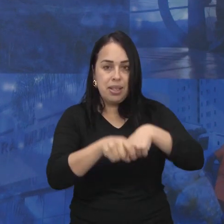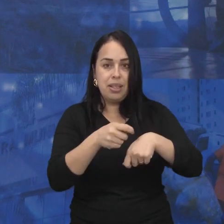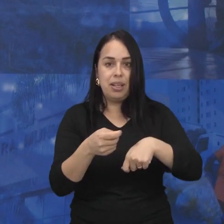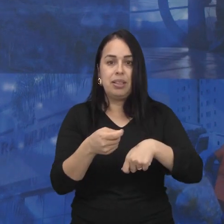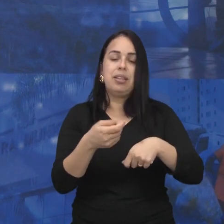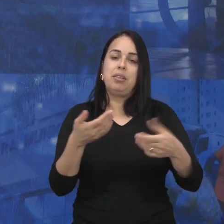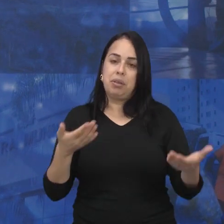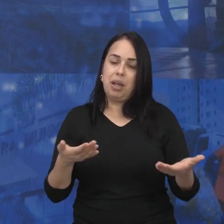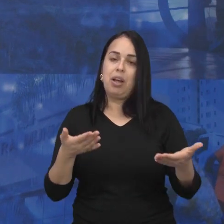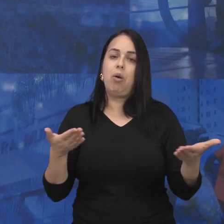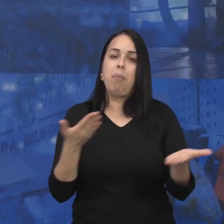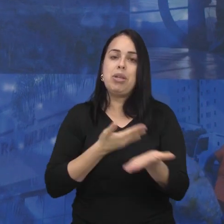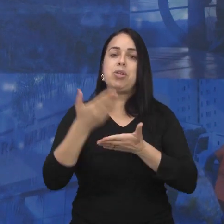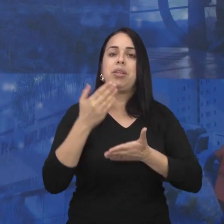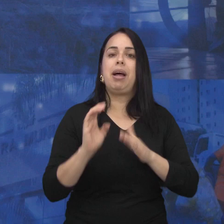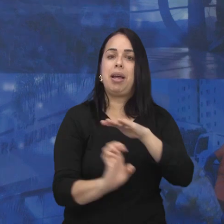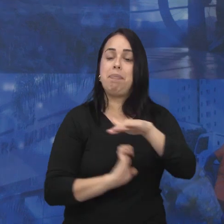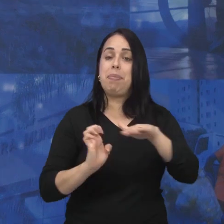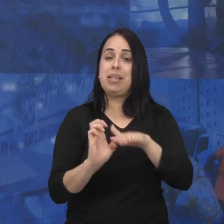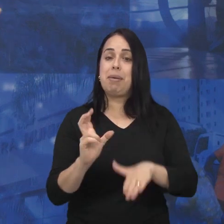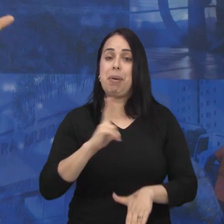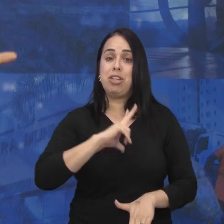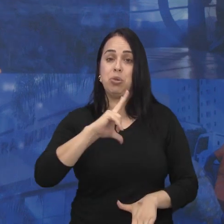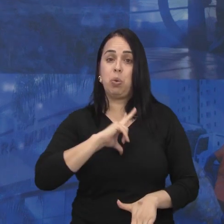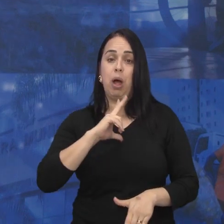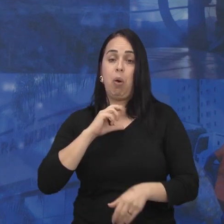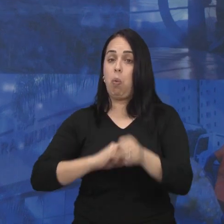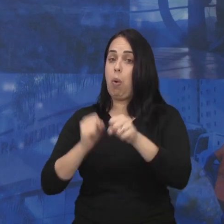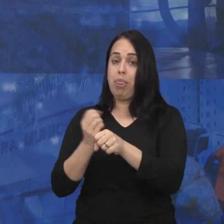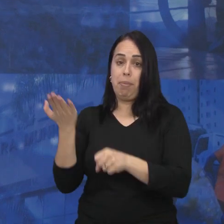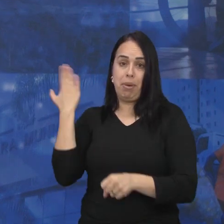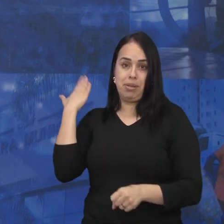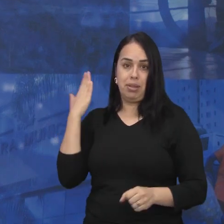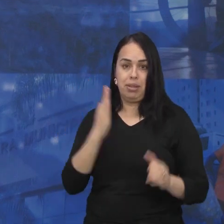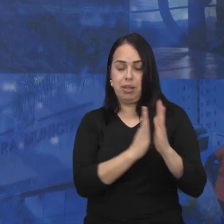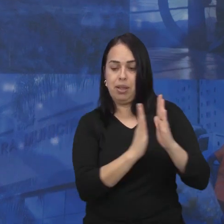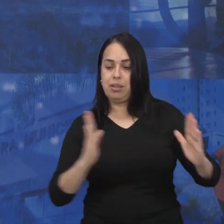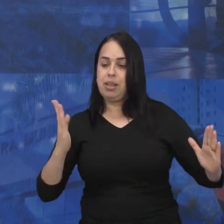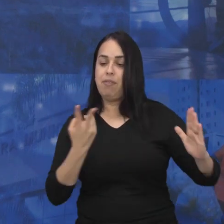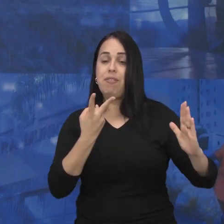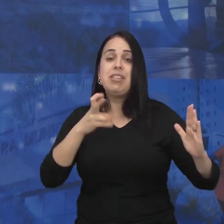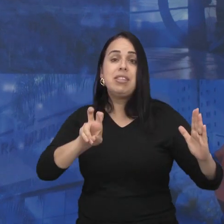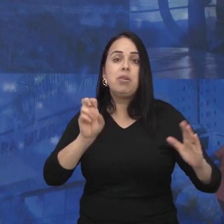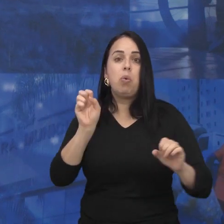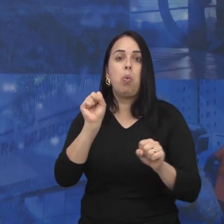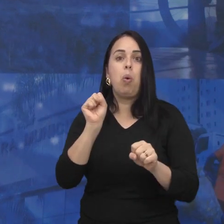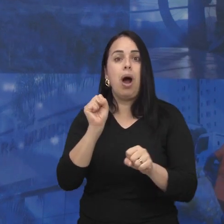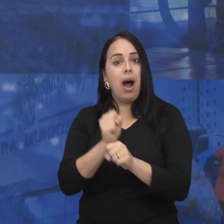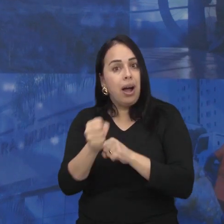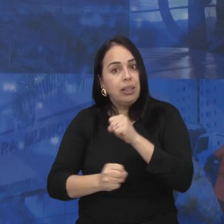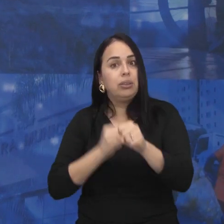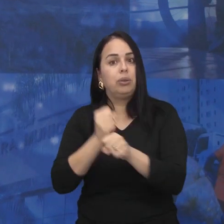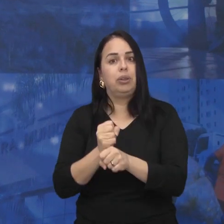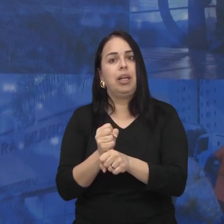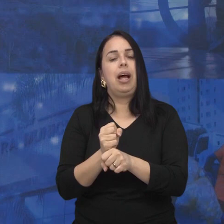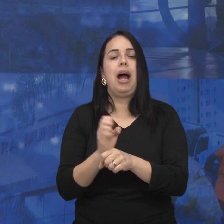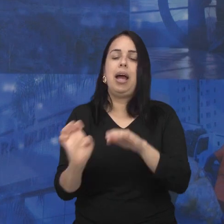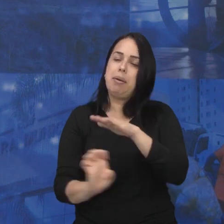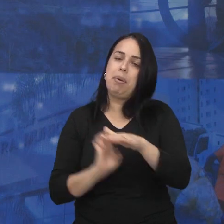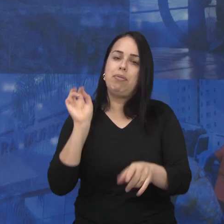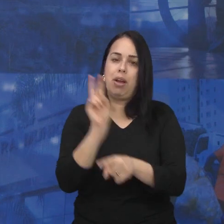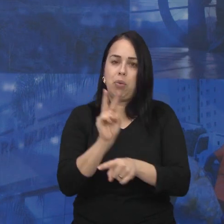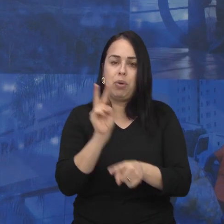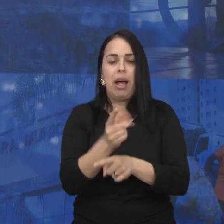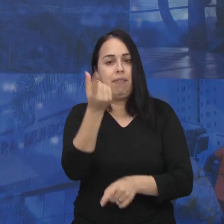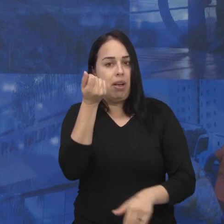estádio foi concedida à iniciativa privada no final do ano passado. O prazo de concessão é de 25 anos. A empresa vencedora